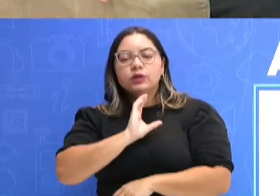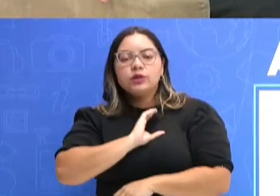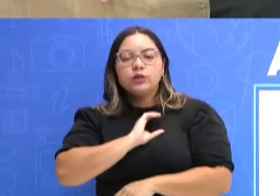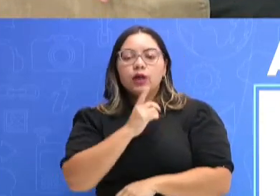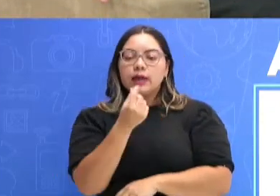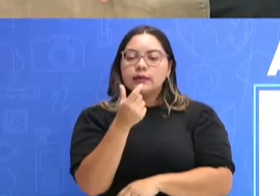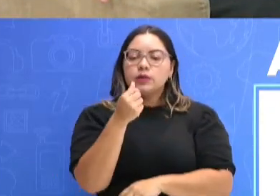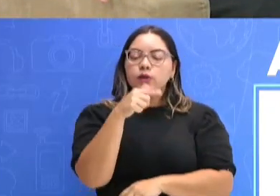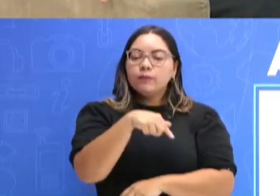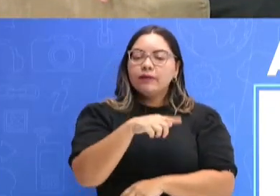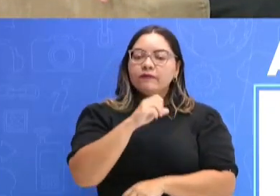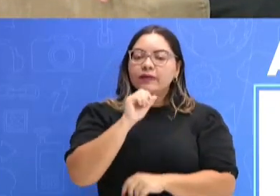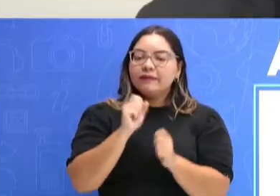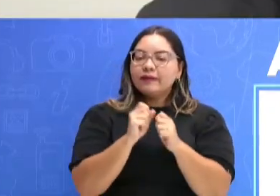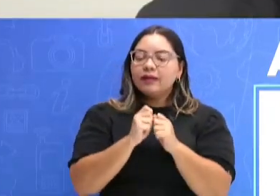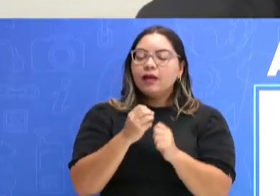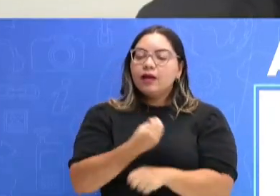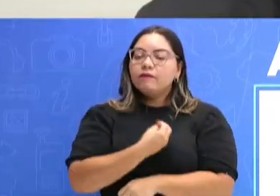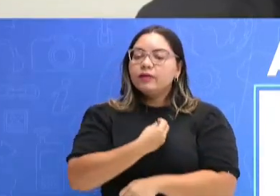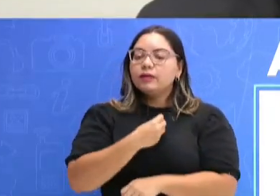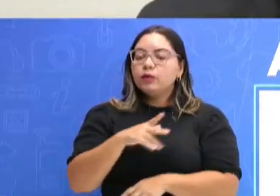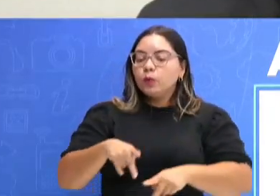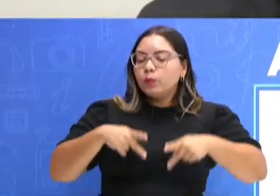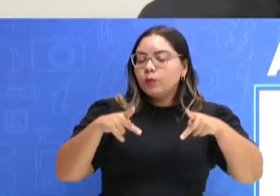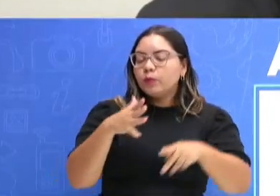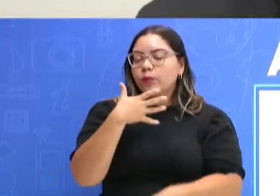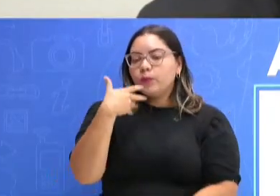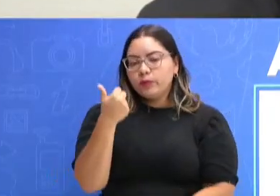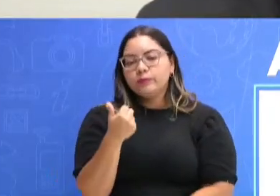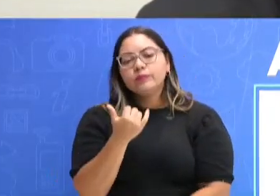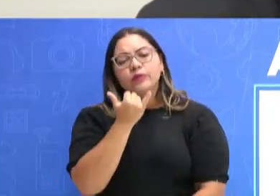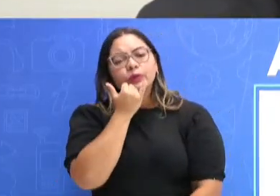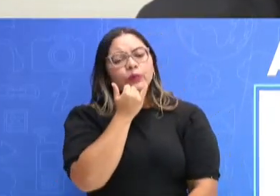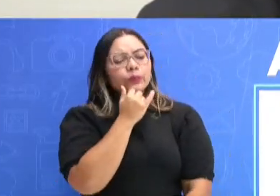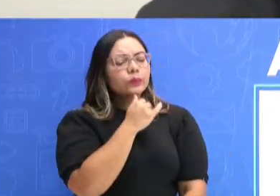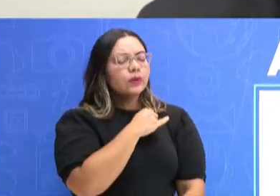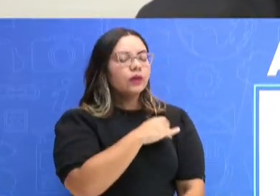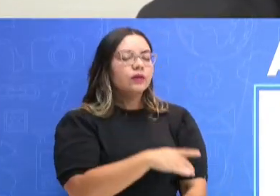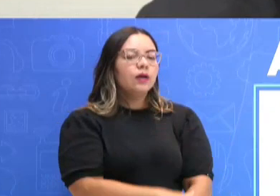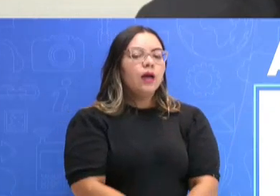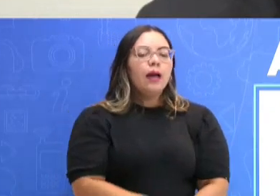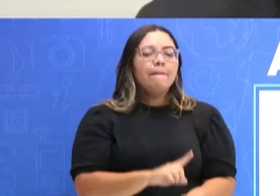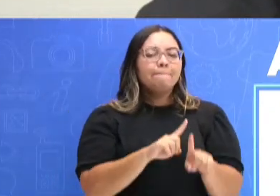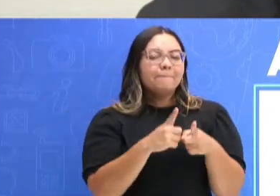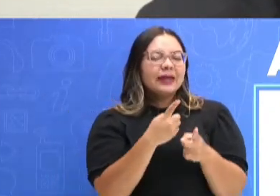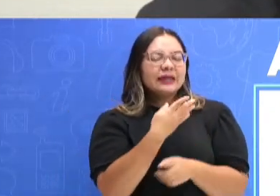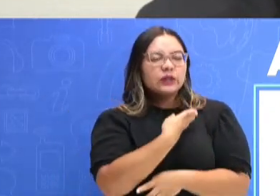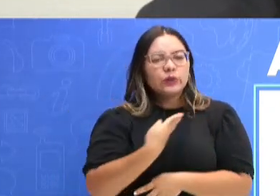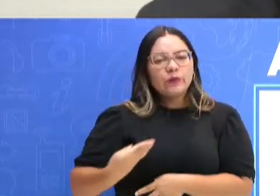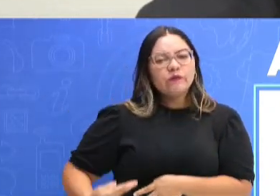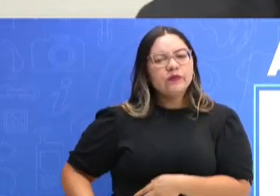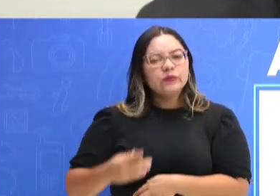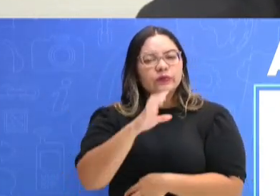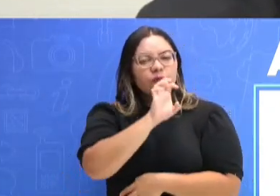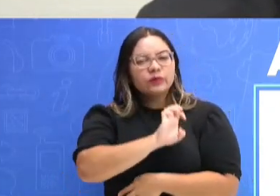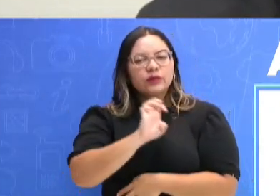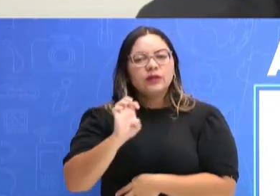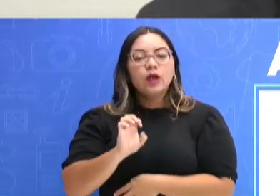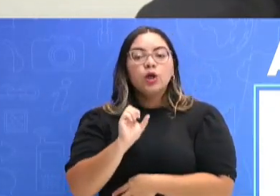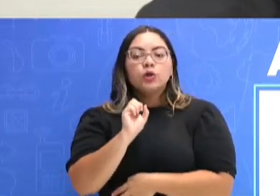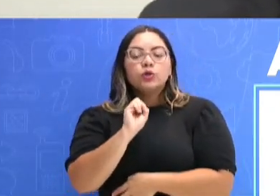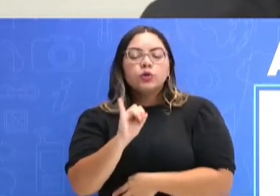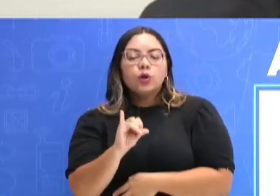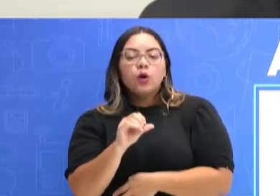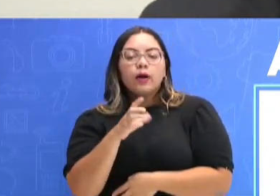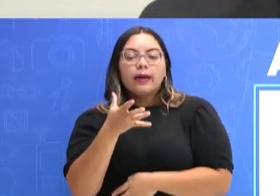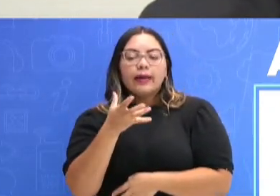para dar sobrevida aos comerciantes do nosso município. Prefeito, me desculpe interrompê-lo, mas o do governo do estado, se não me falha a memória, ele só permite